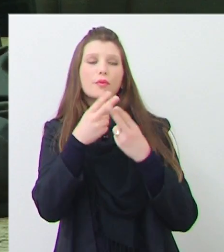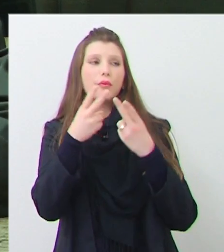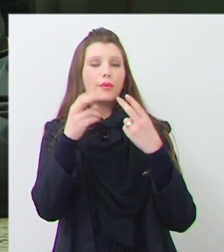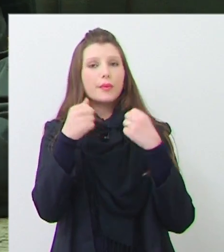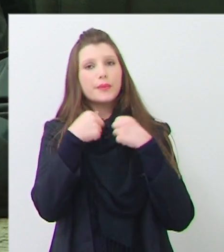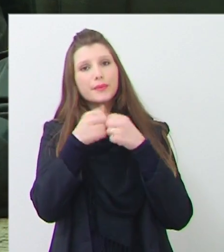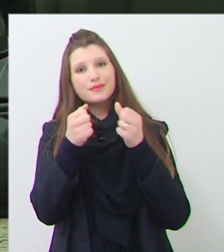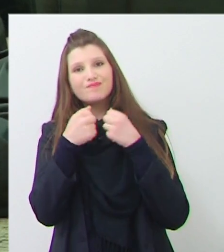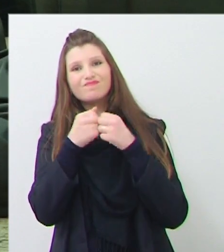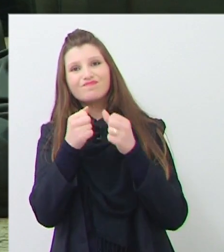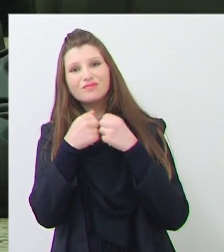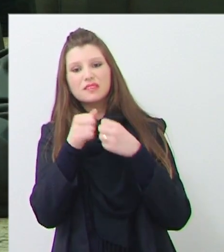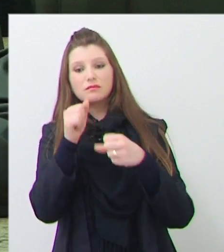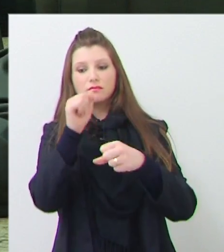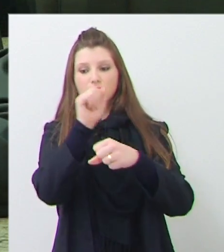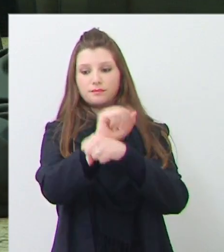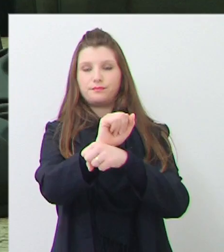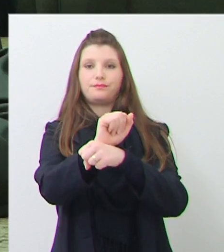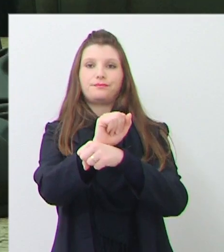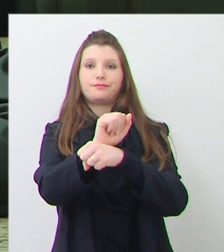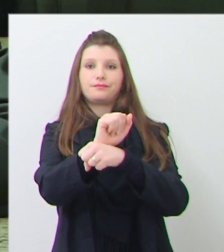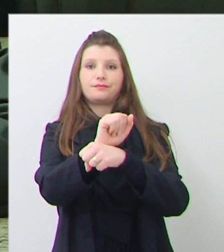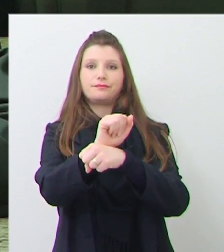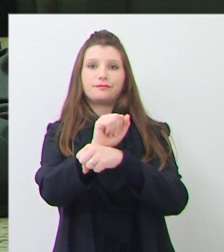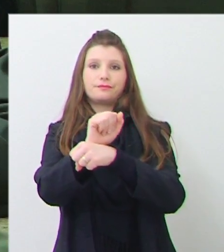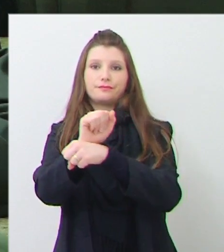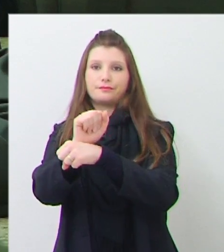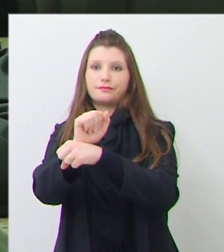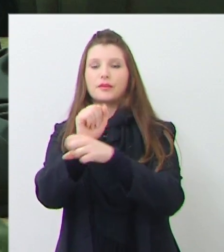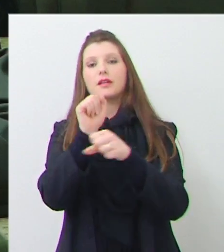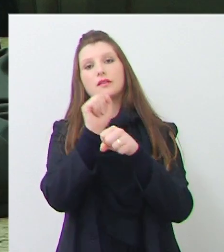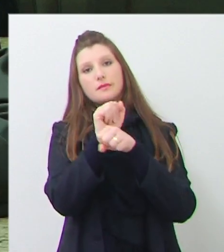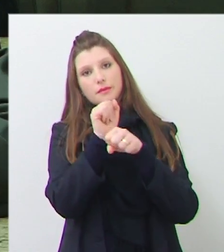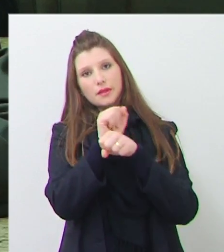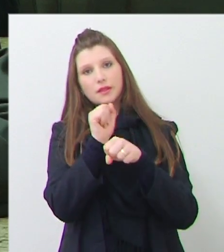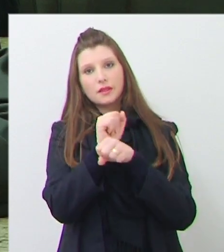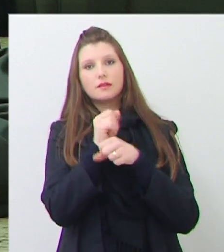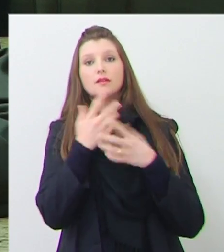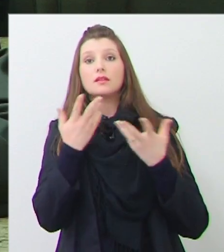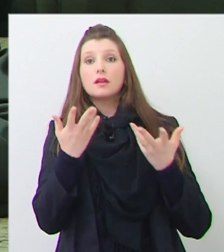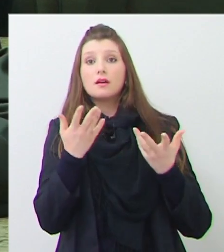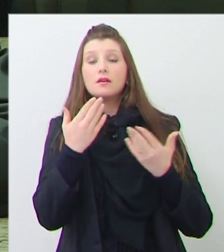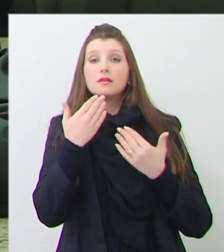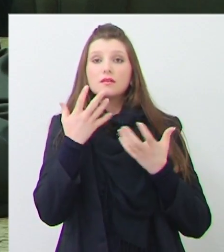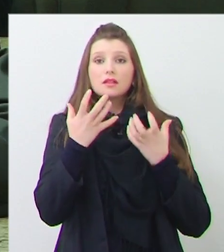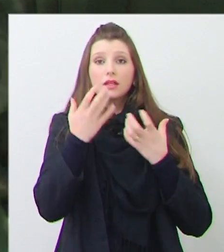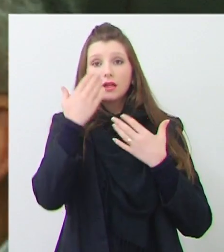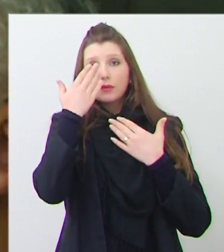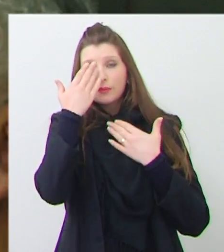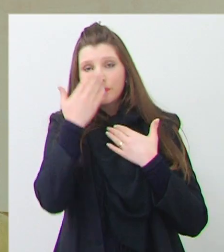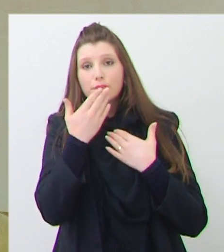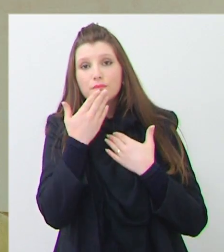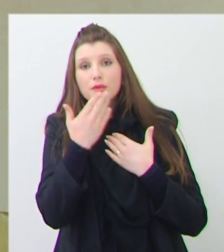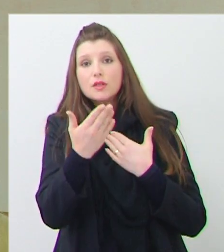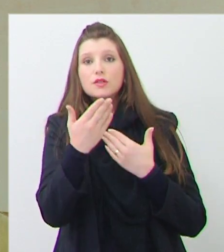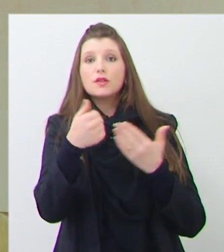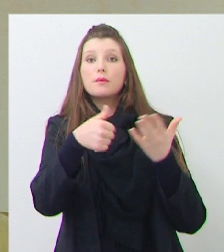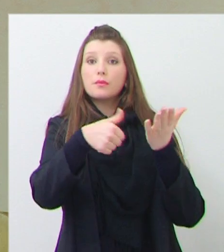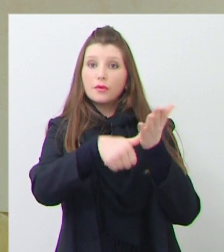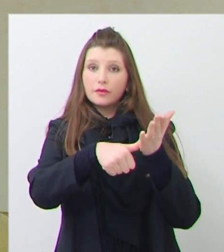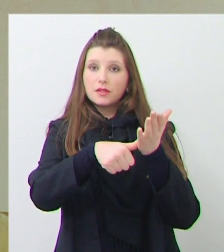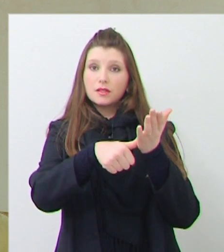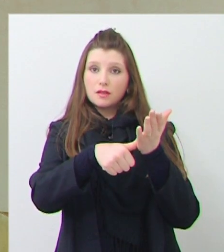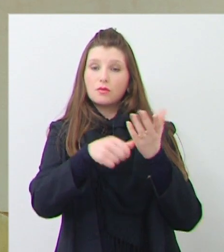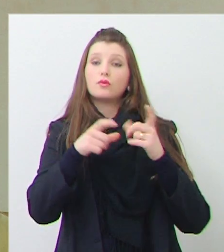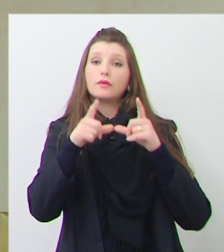ônibus trancando o trânsito naquele local. Por isso, dessa forma, senhor presidente, eu venho pedir a aprovação desse requerimento